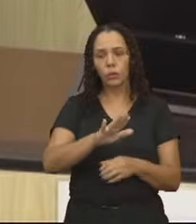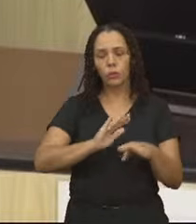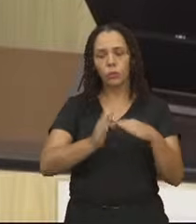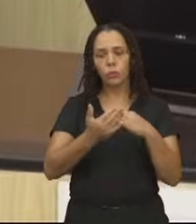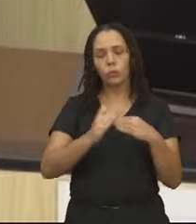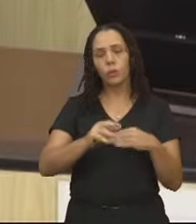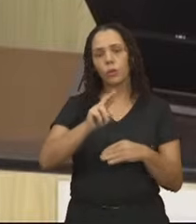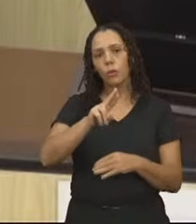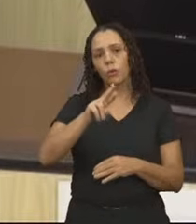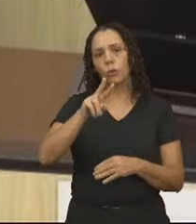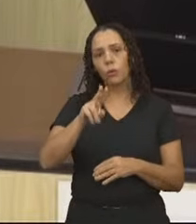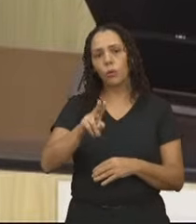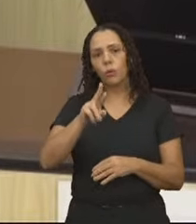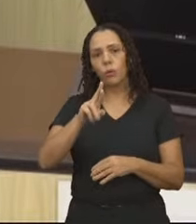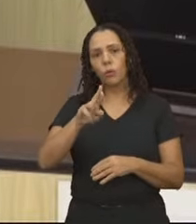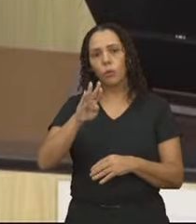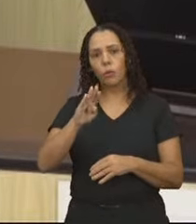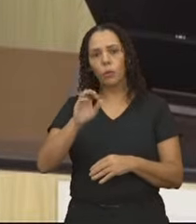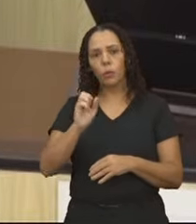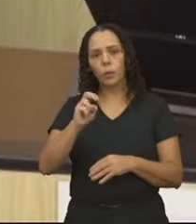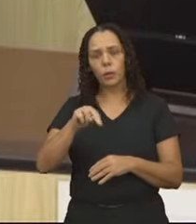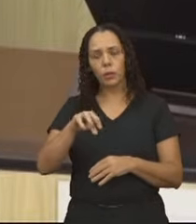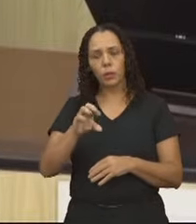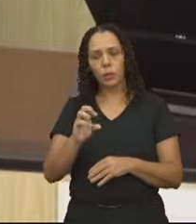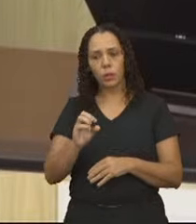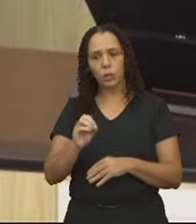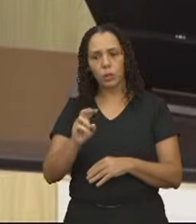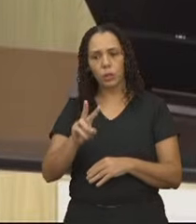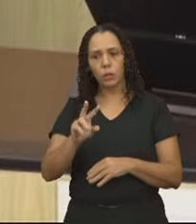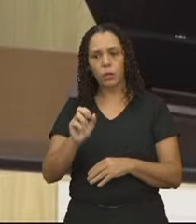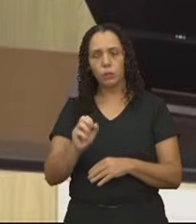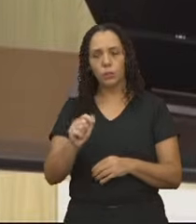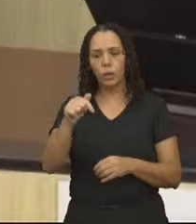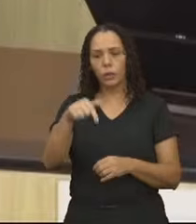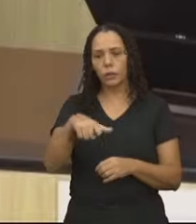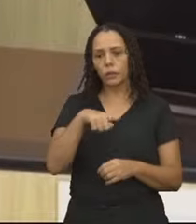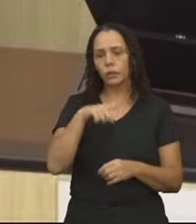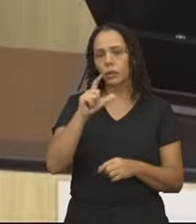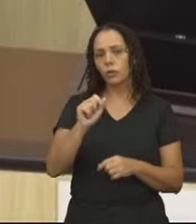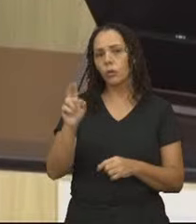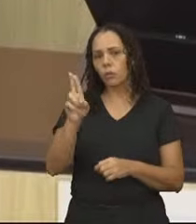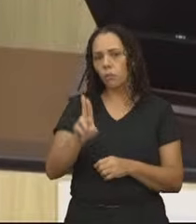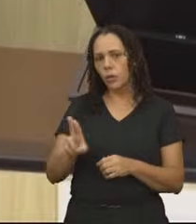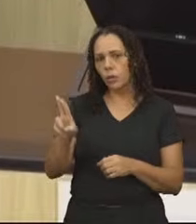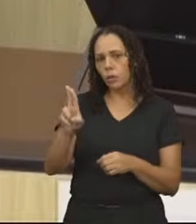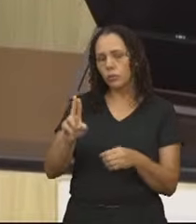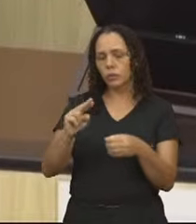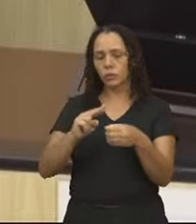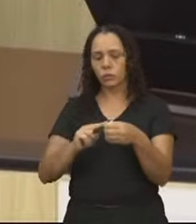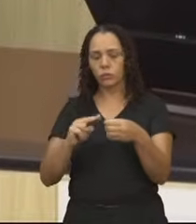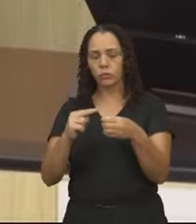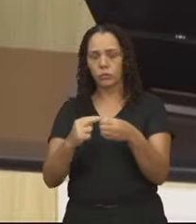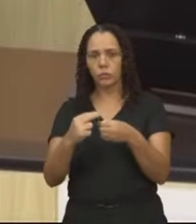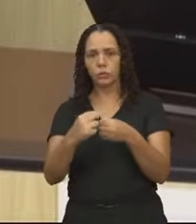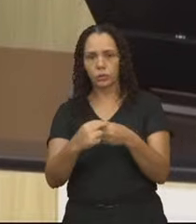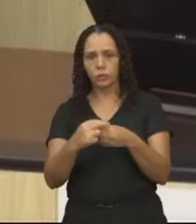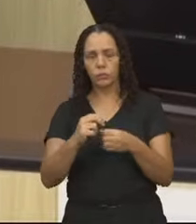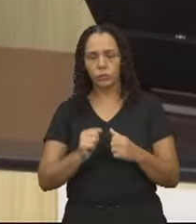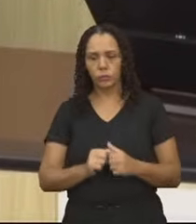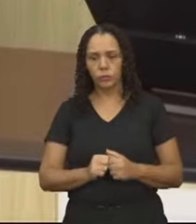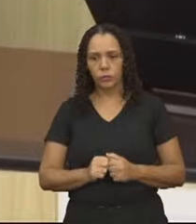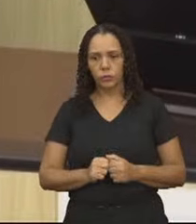Urbanova, que fica situada uma unidade de Universidade do Vale do Paraíba, a